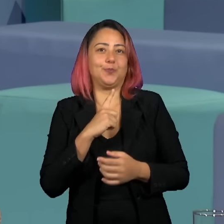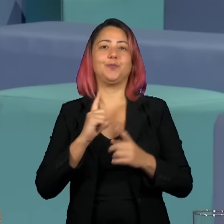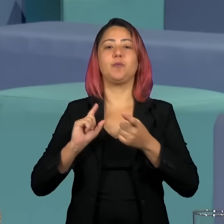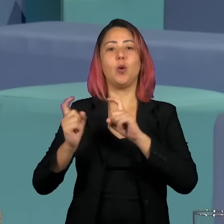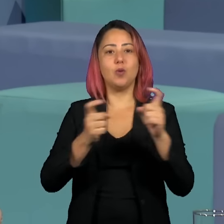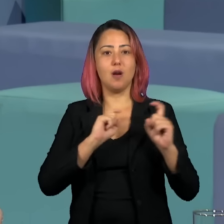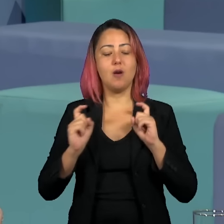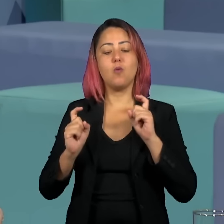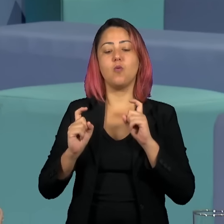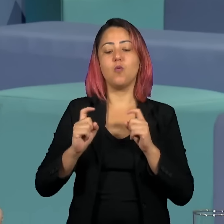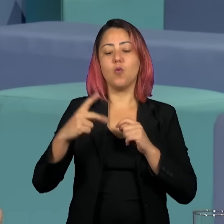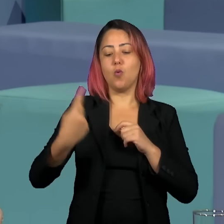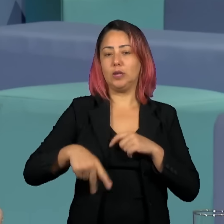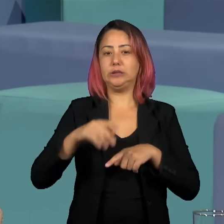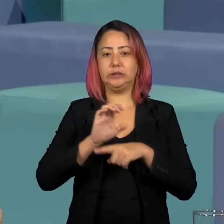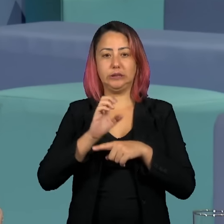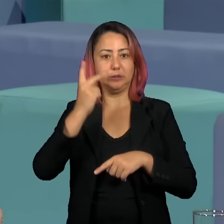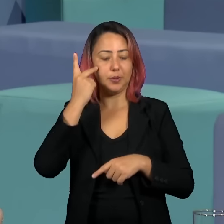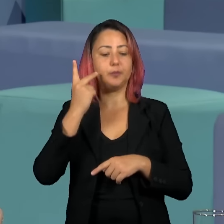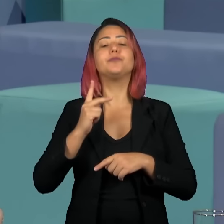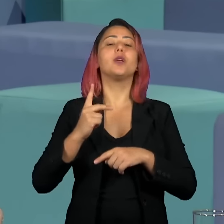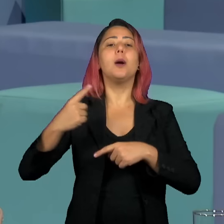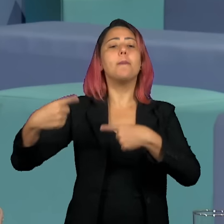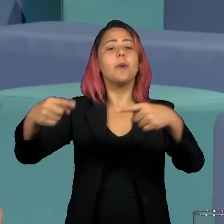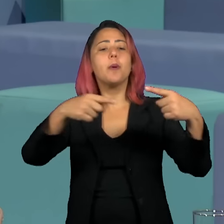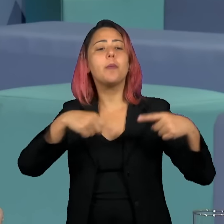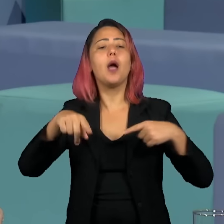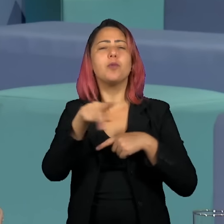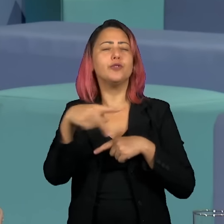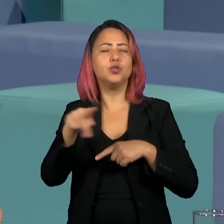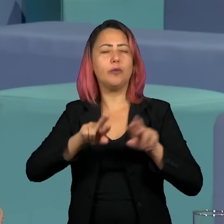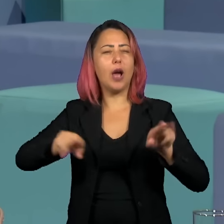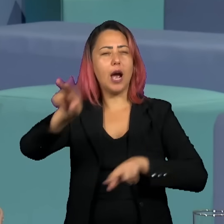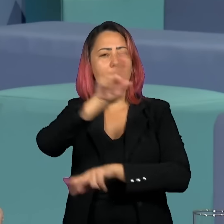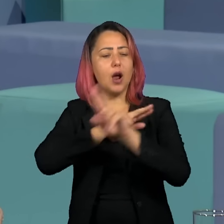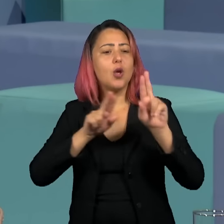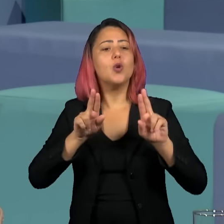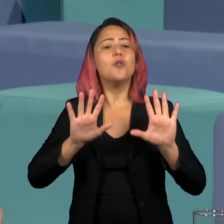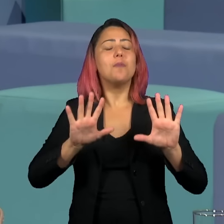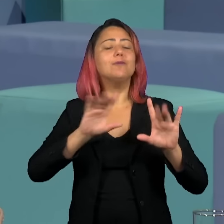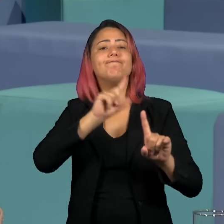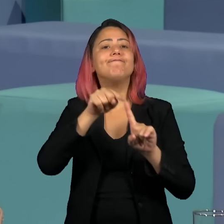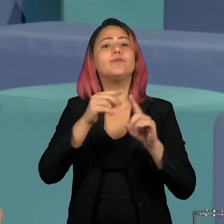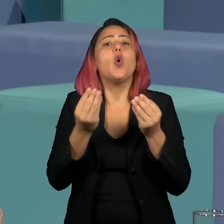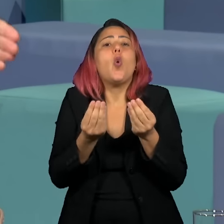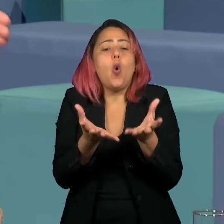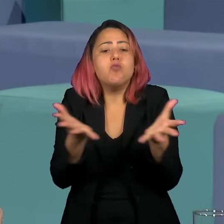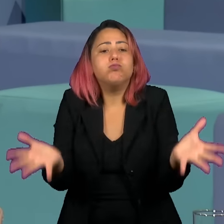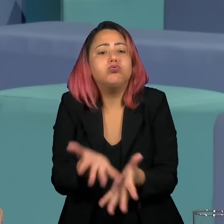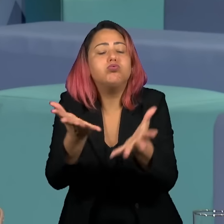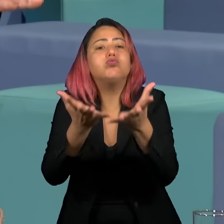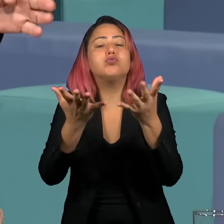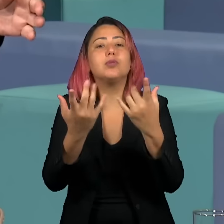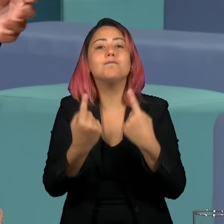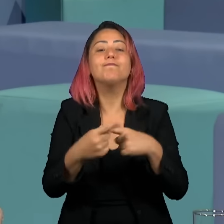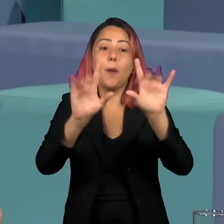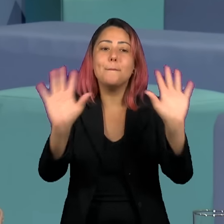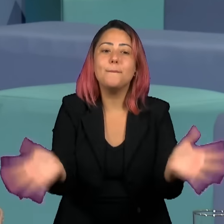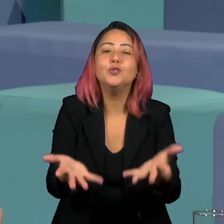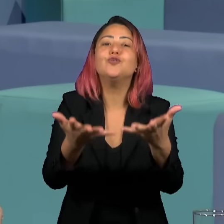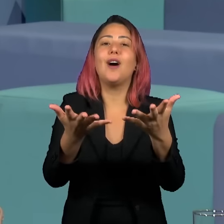Universidades públicas aqui do Estado né discutindo Exatamente isso né Como motivar os alunos né mas as estruturas de currículo são essas não é do seu